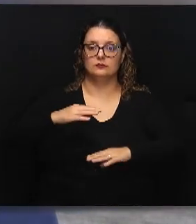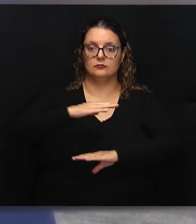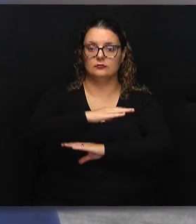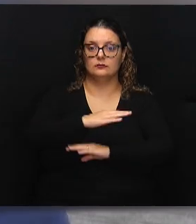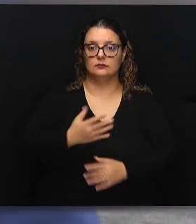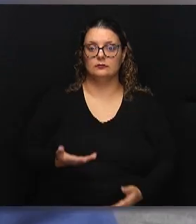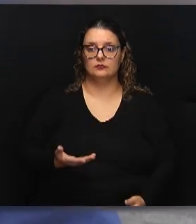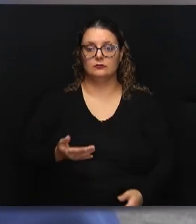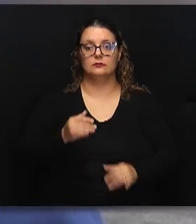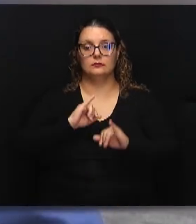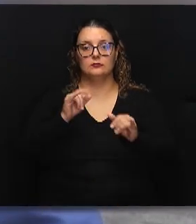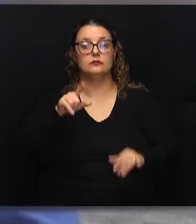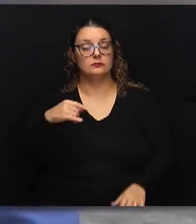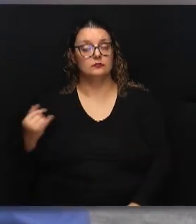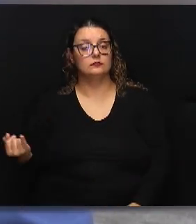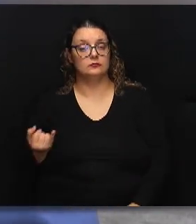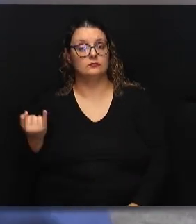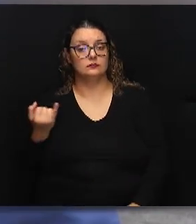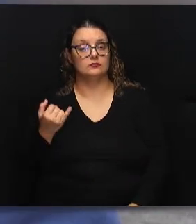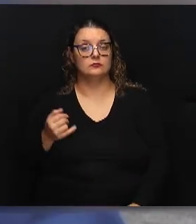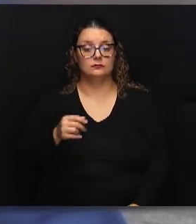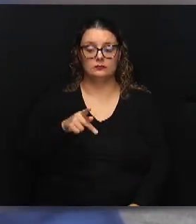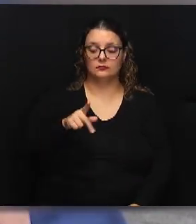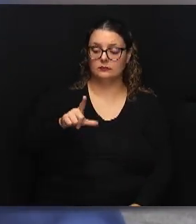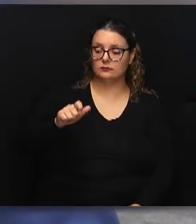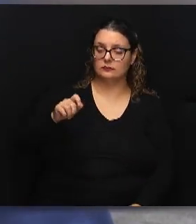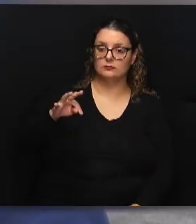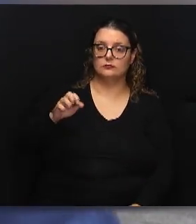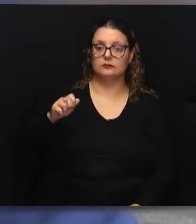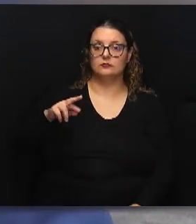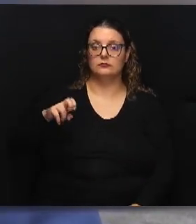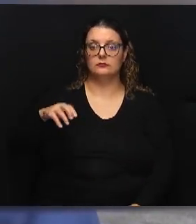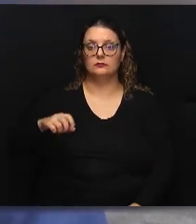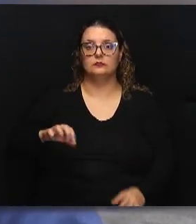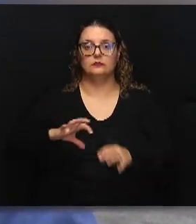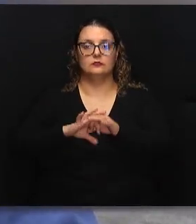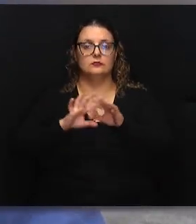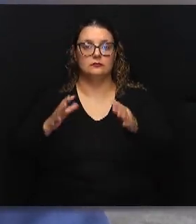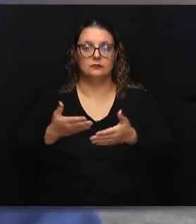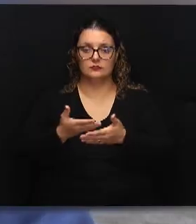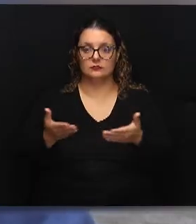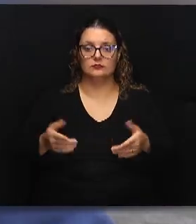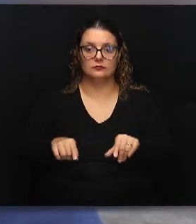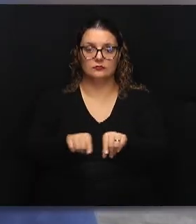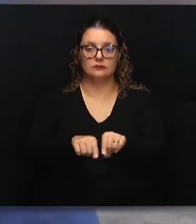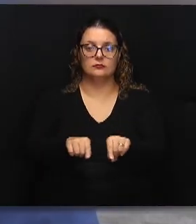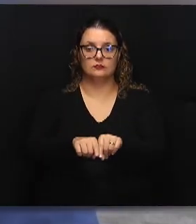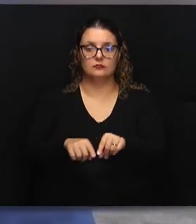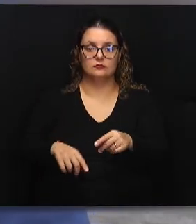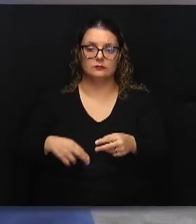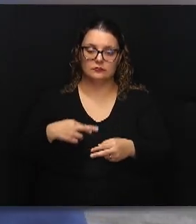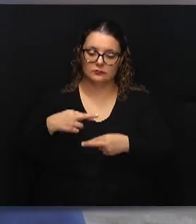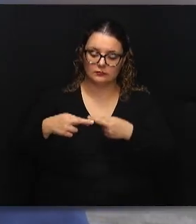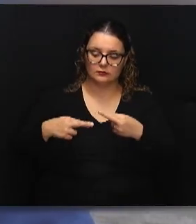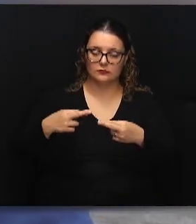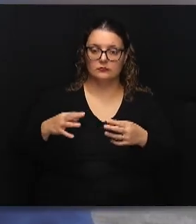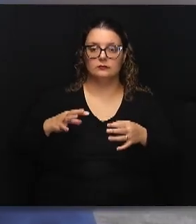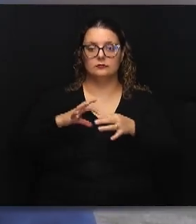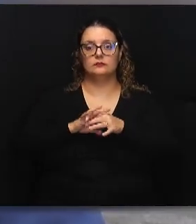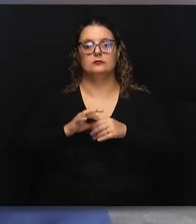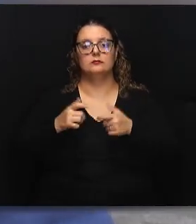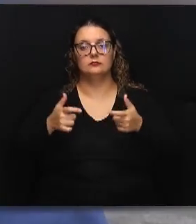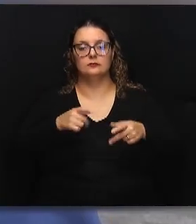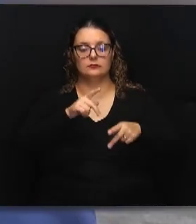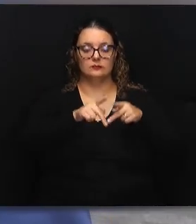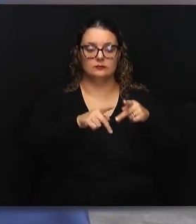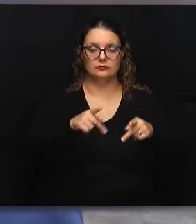essa divulgação. Então é muito importante essa plataforma que deixa à disposição e também cria um laço muito maior entre a